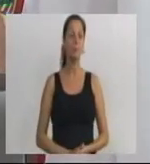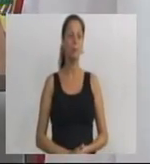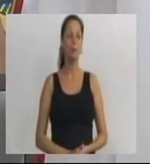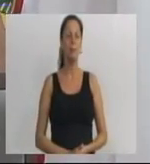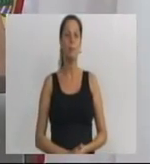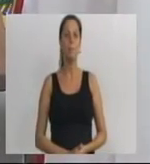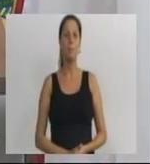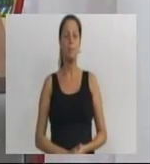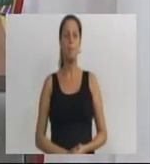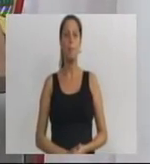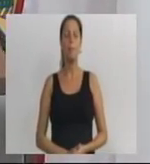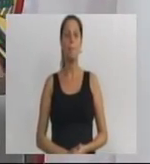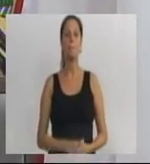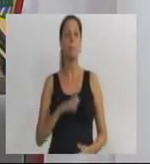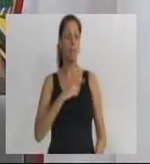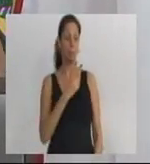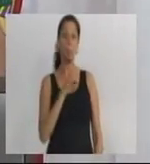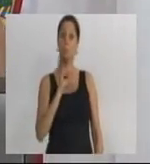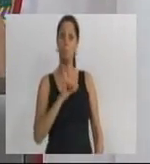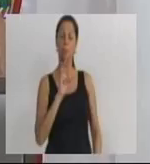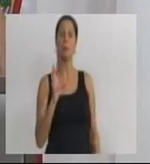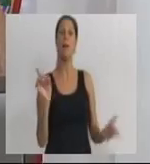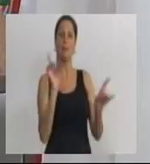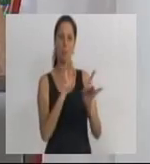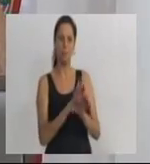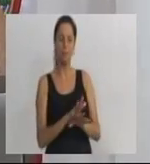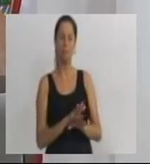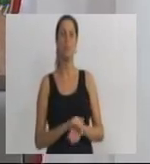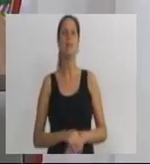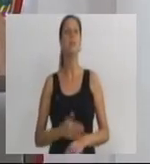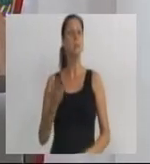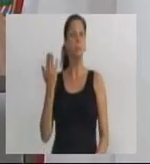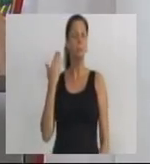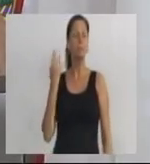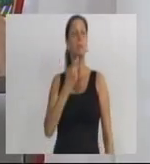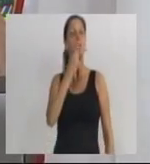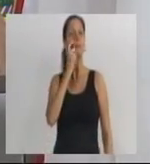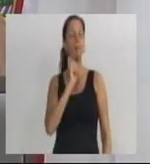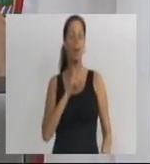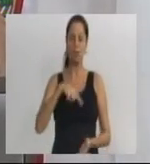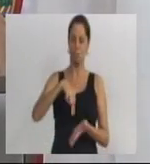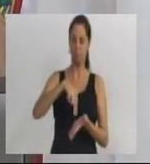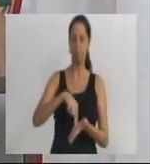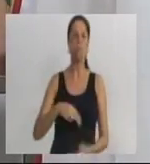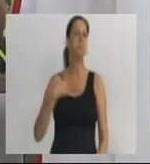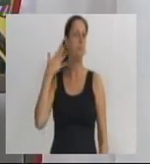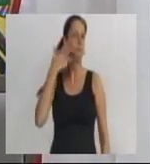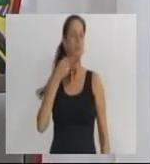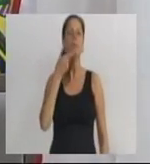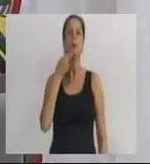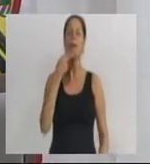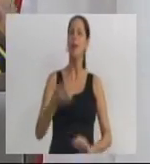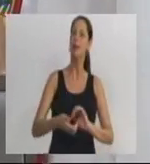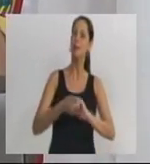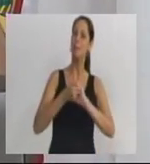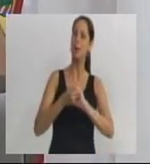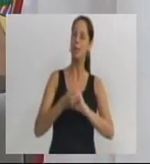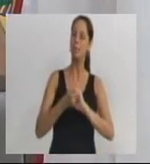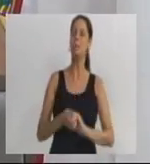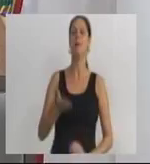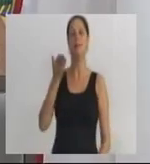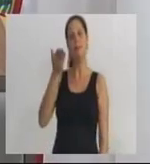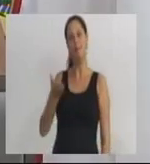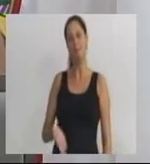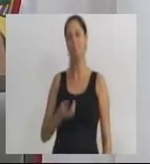sua conclusão. Até porque o vereador Fábio Filho veio na tribuna e falou, quero parabenizá-lo, Fábio, porque você